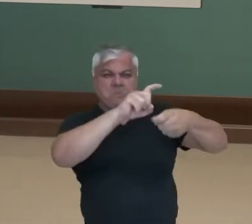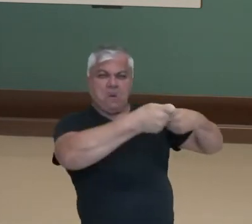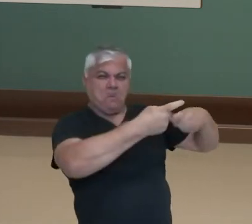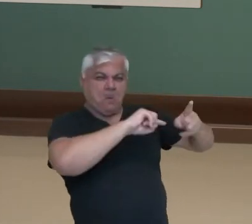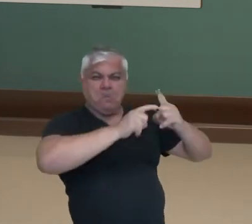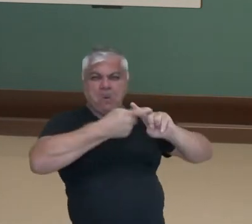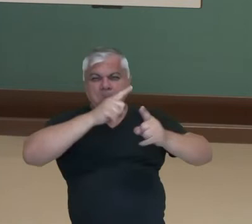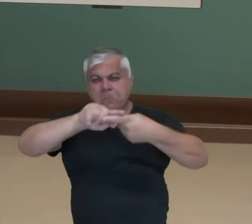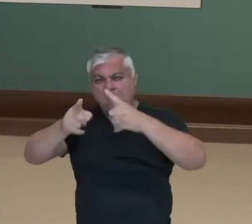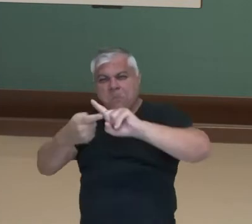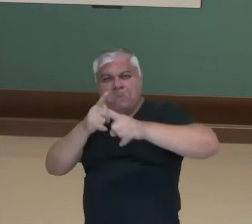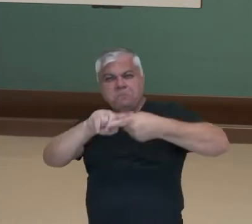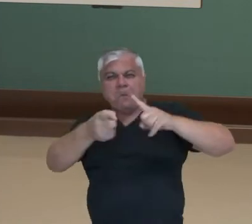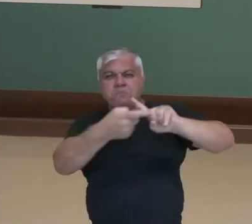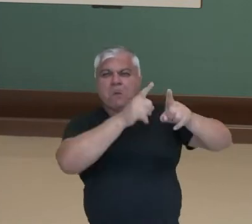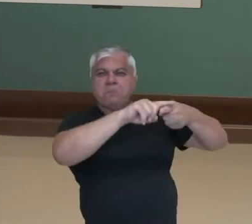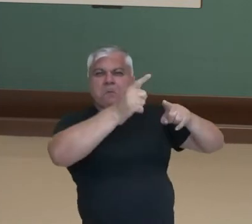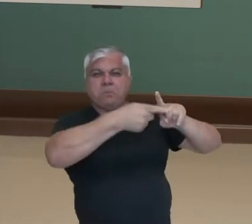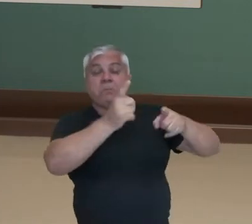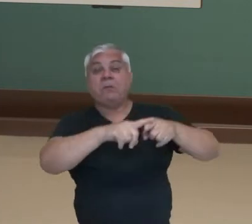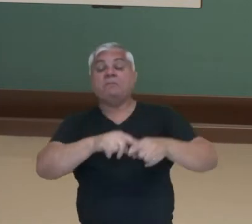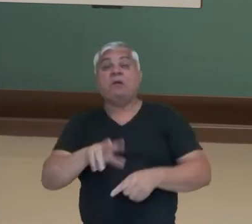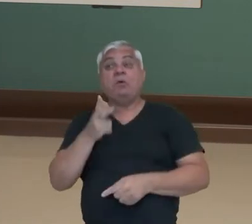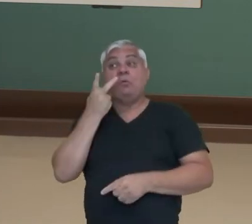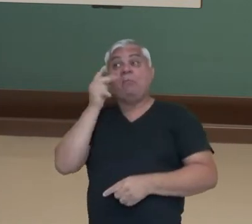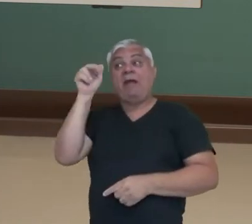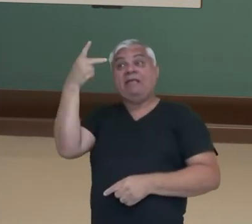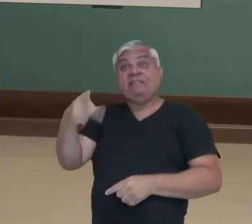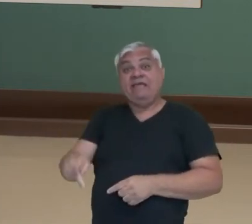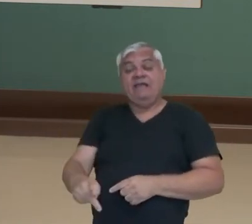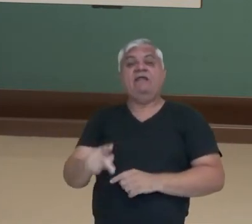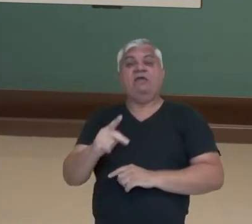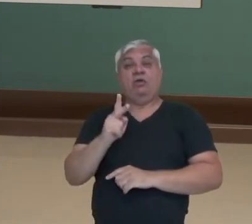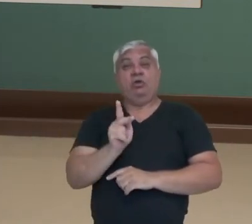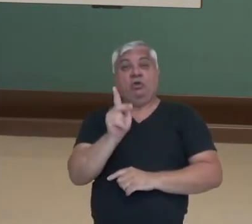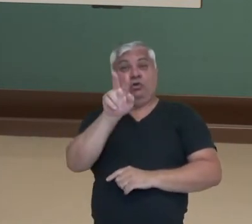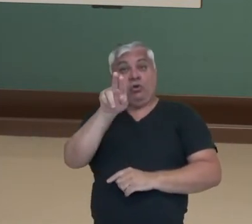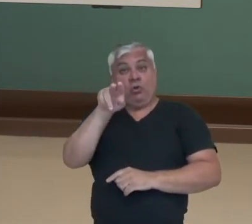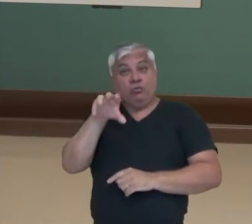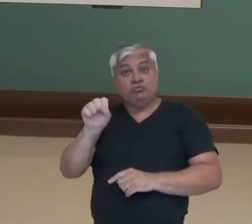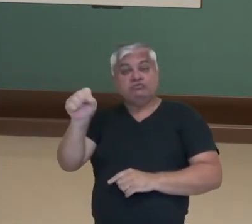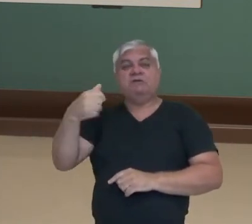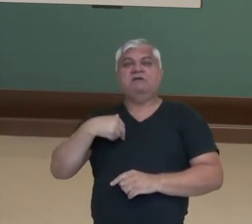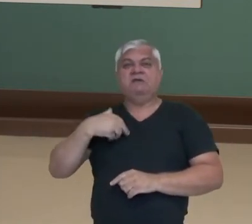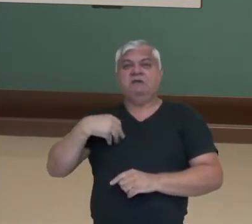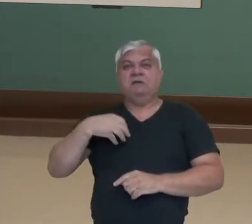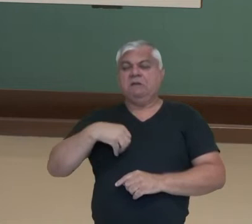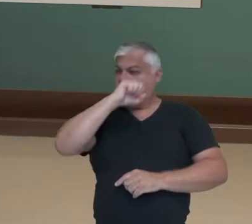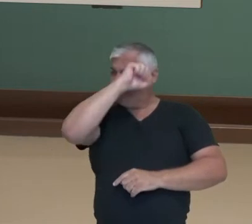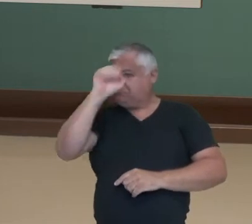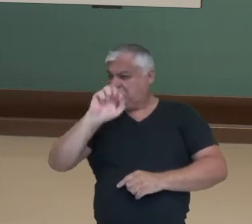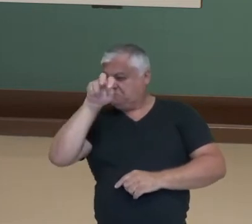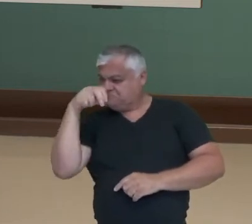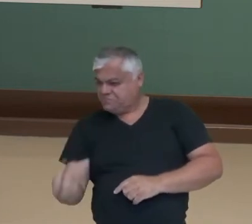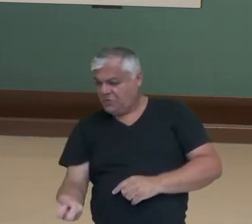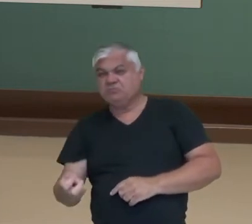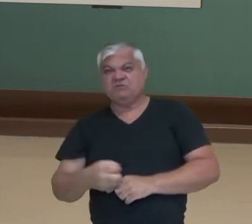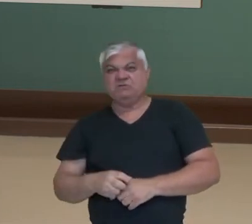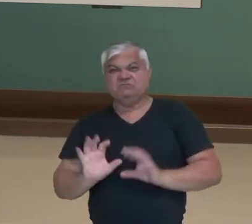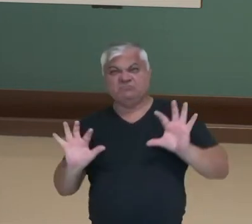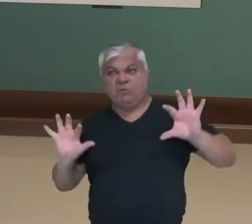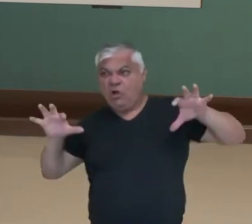que governavam antes dele. O pai de Zeus, o Cronos, ele precisou derrotar, inclusive, o Cronos e esses titãs. Esses monstros